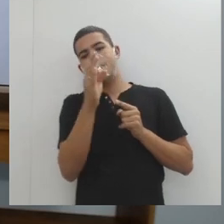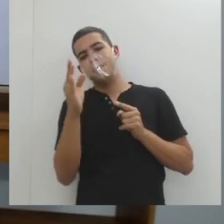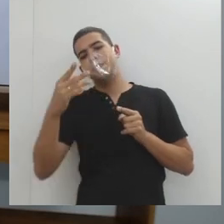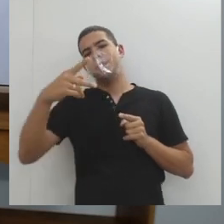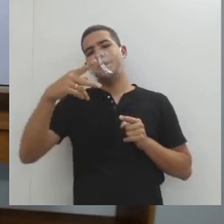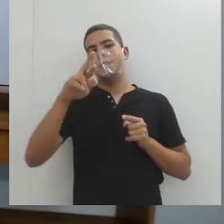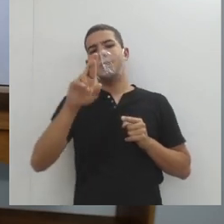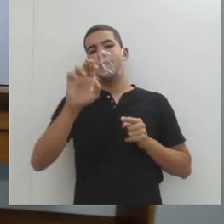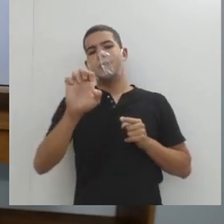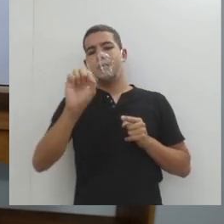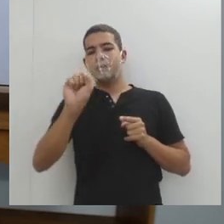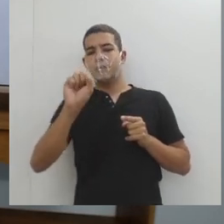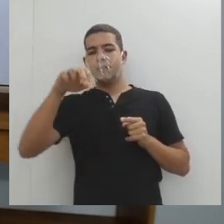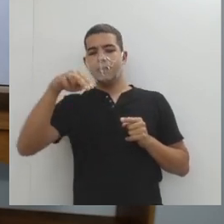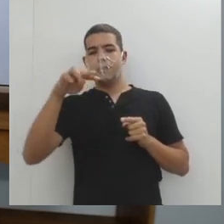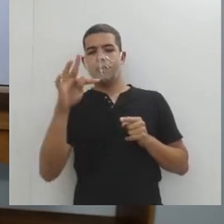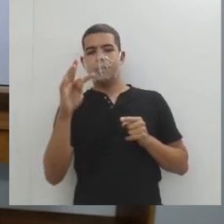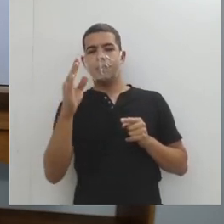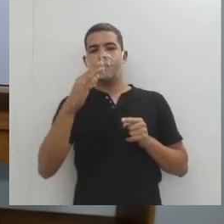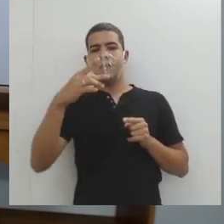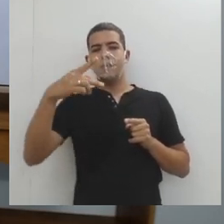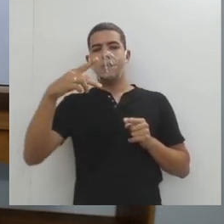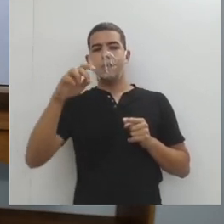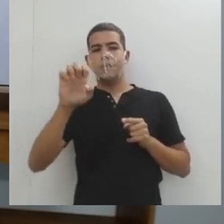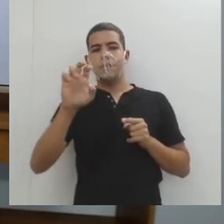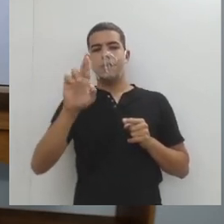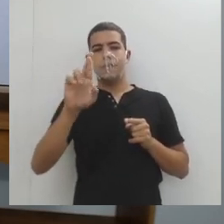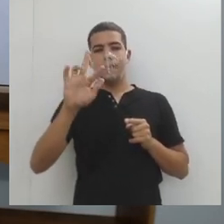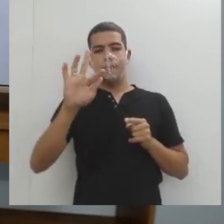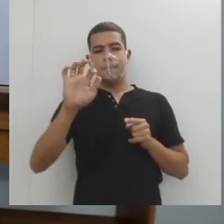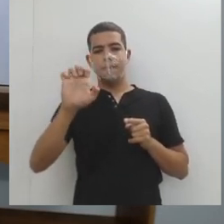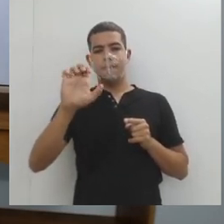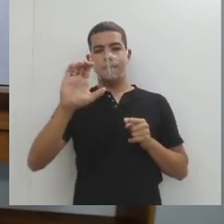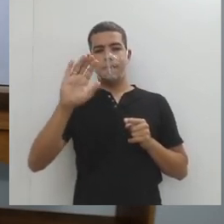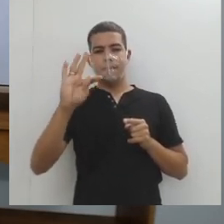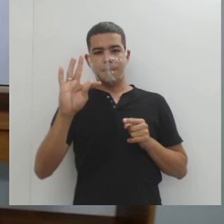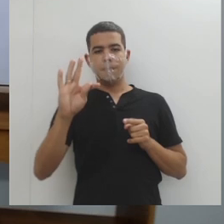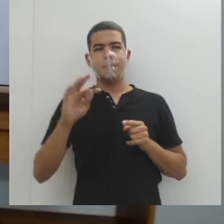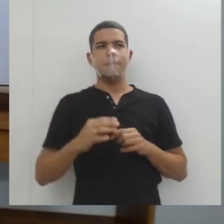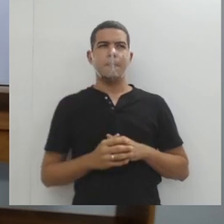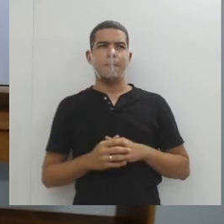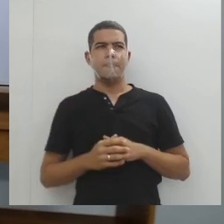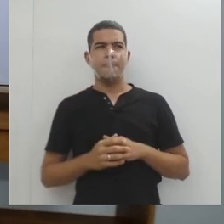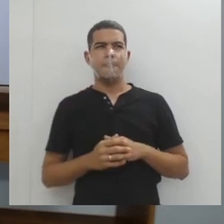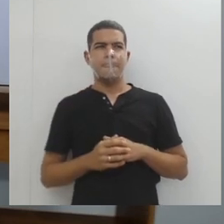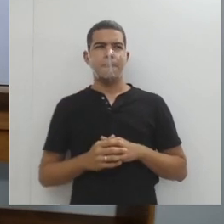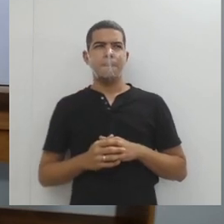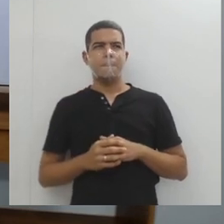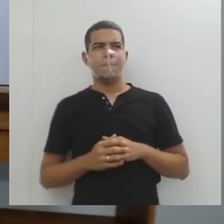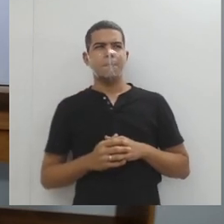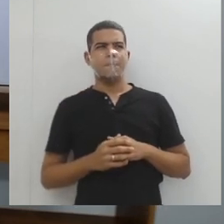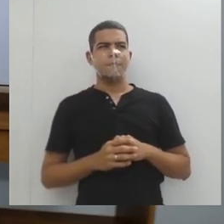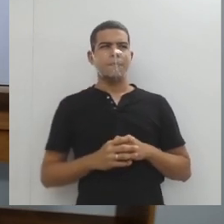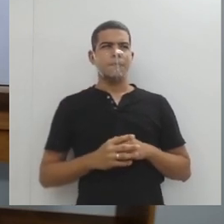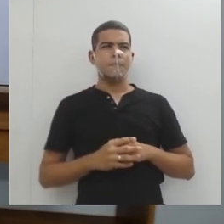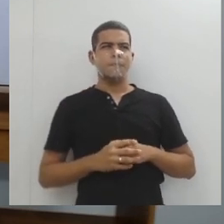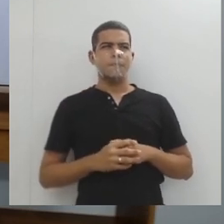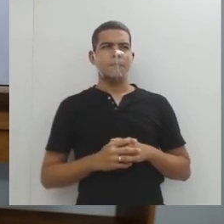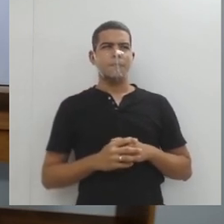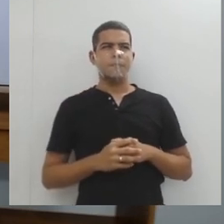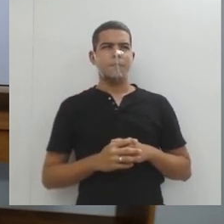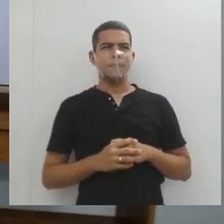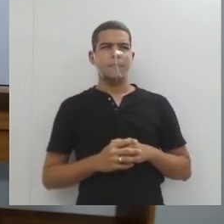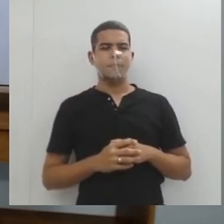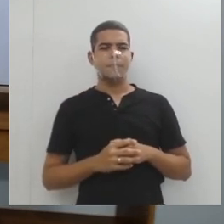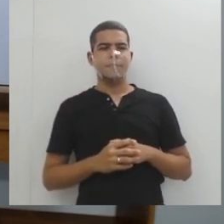aqui só para que vocês prestem atenção. Ó, simple past, a primeira parte, que é o passado simples, tá? É quando a